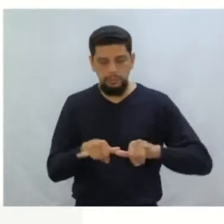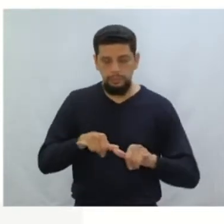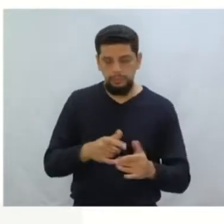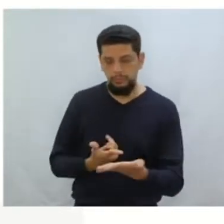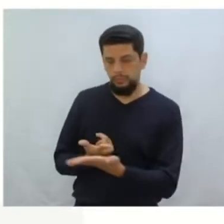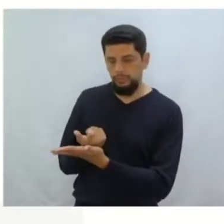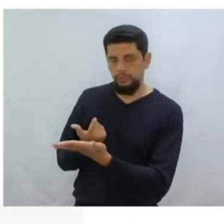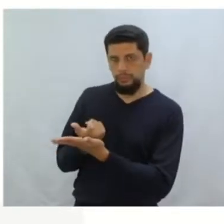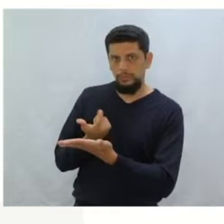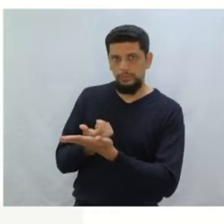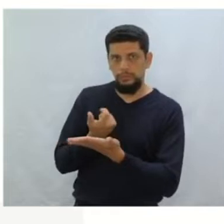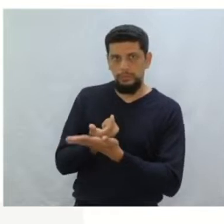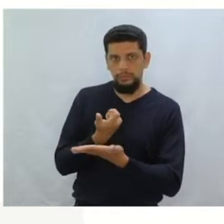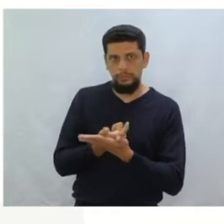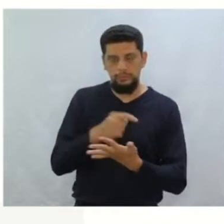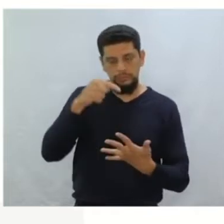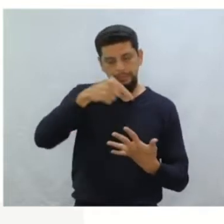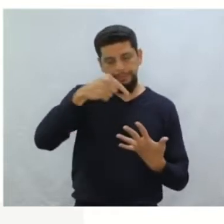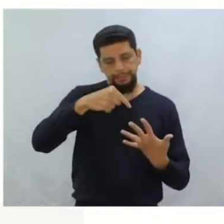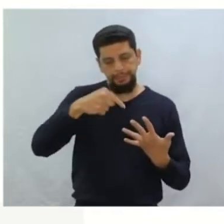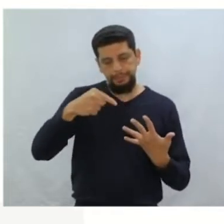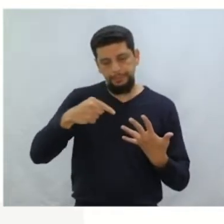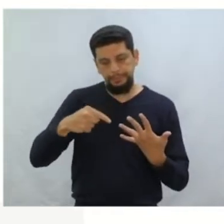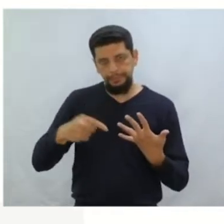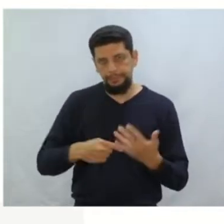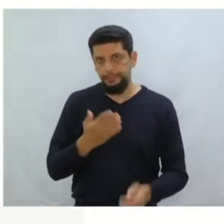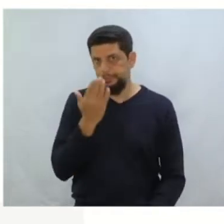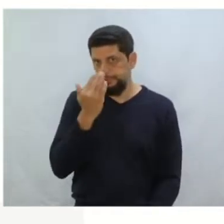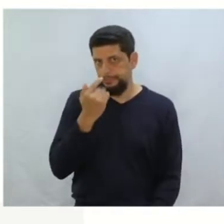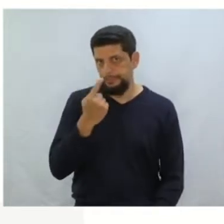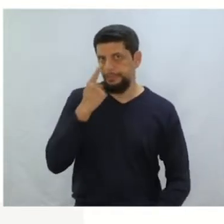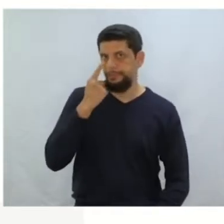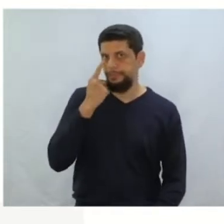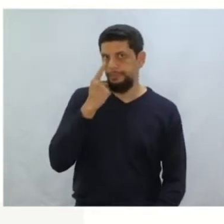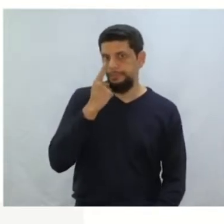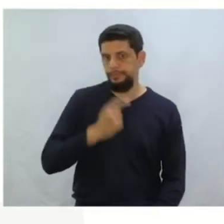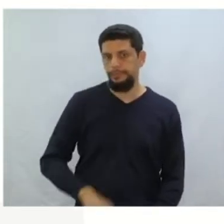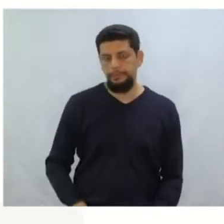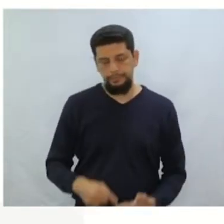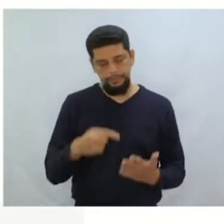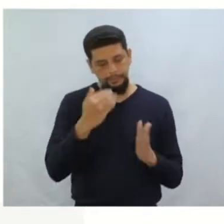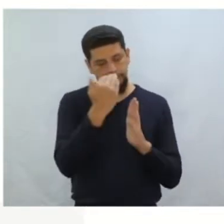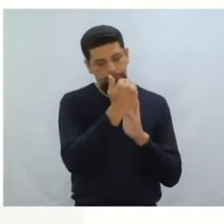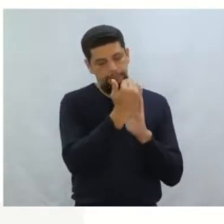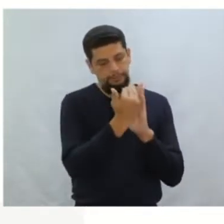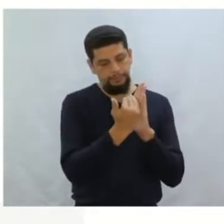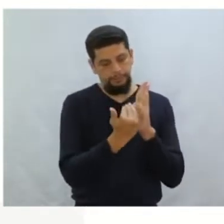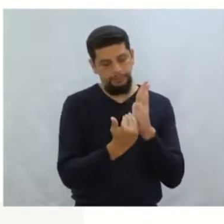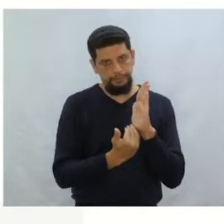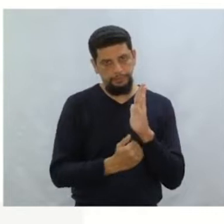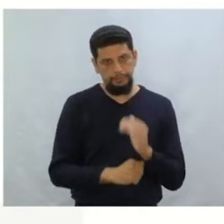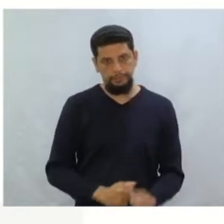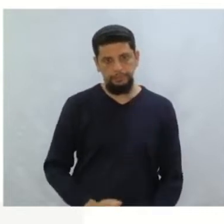ao mercado e compraram os seguintes alimentos. Então vamos acompanhar a